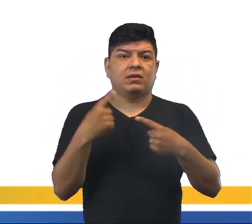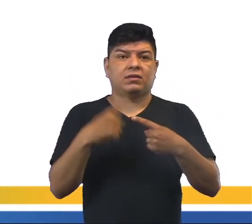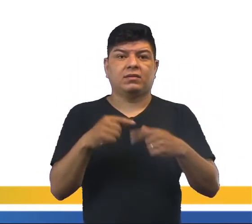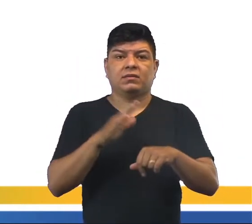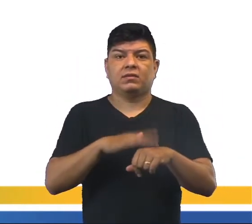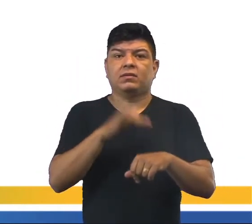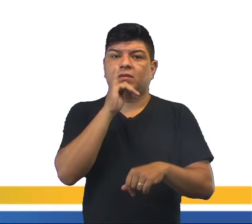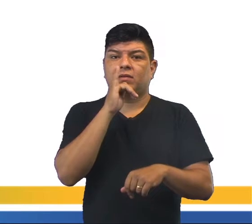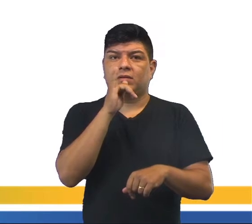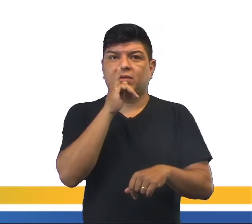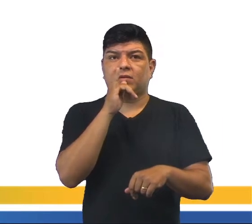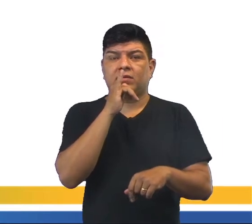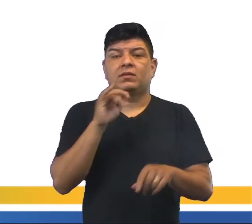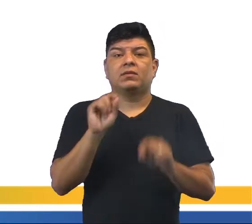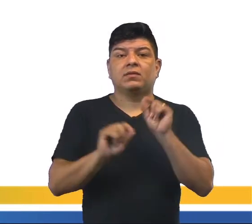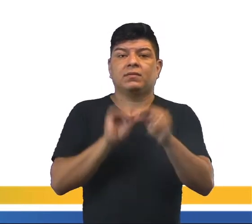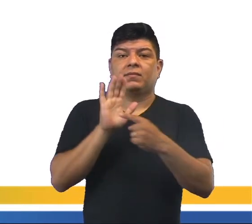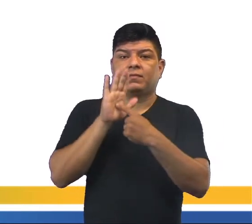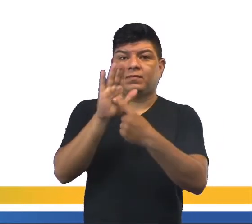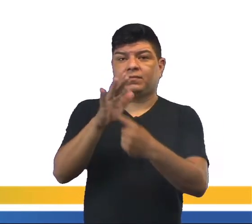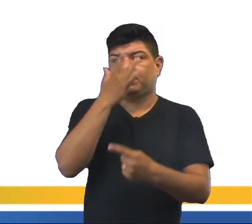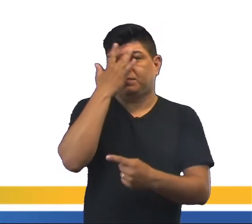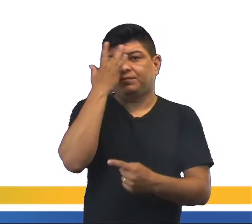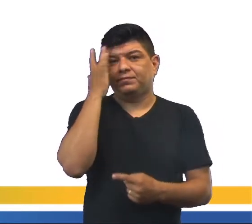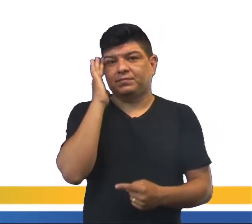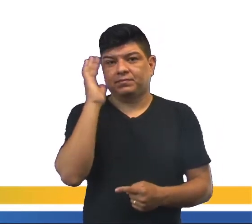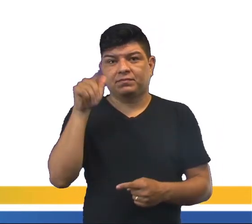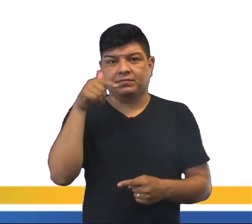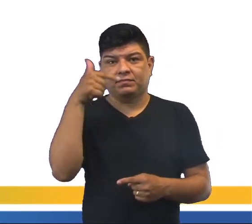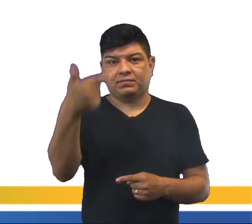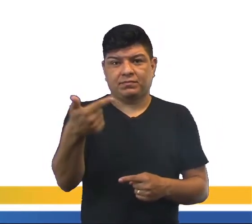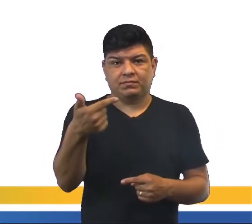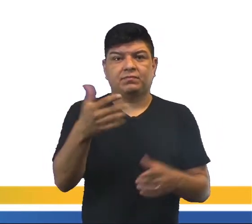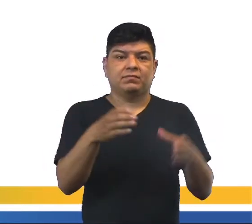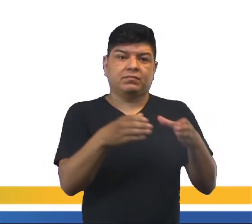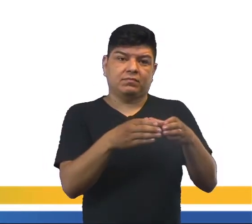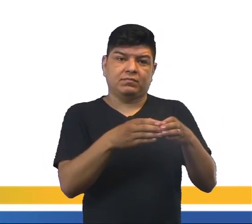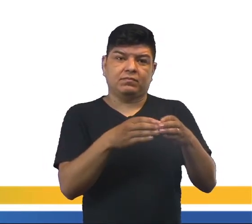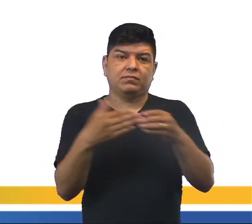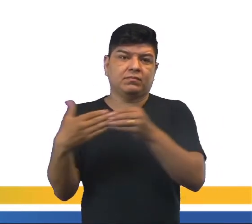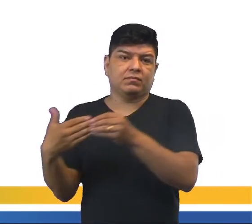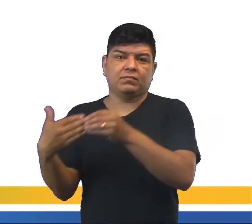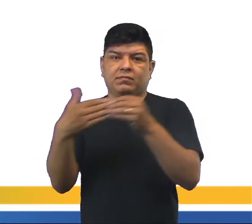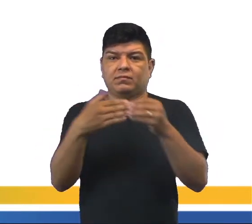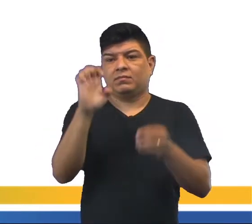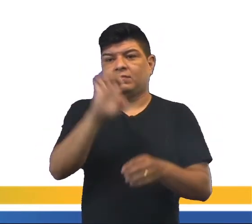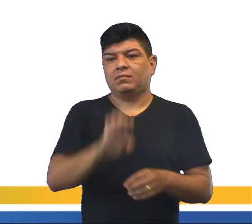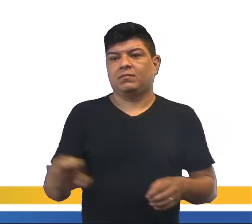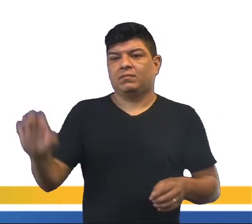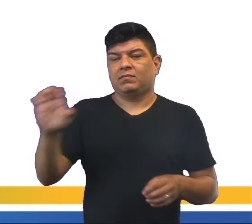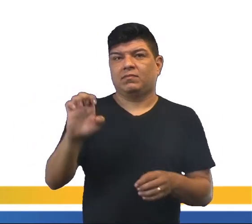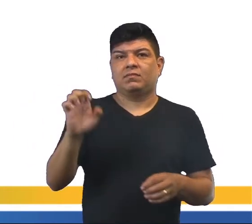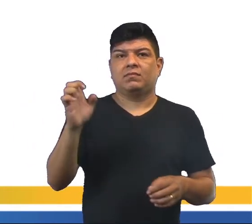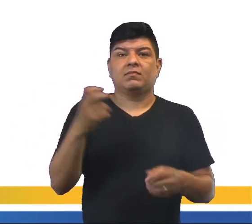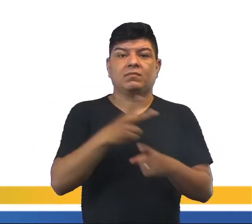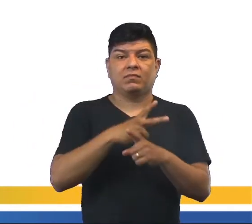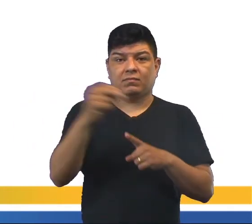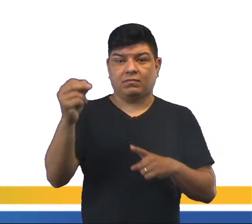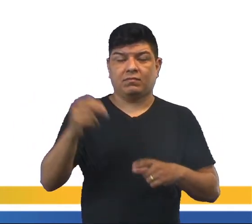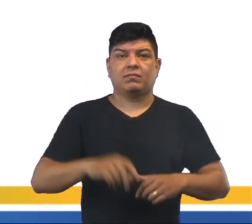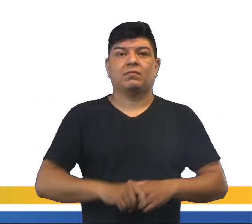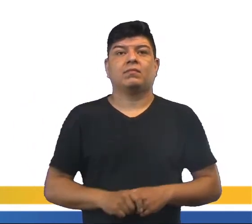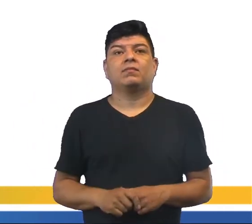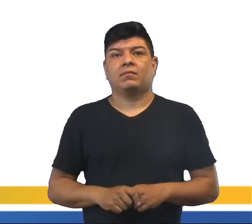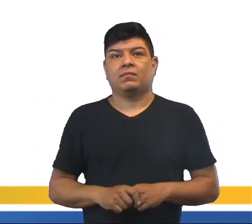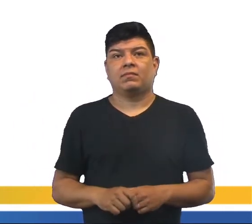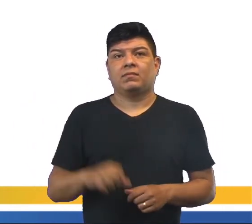grandes exemplos eurocêntricos é a exposição de pessoas de outras etnias, as quais eram levadas para a Europa como troféus. A